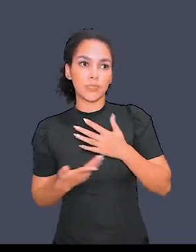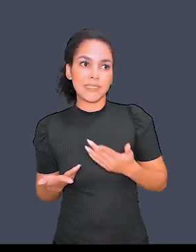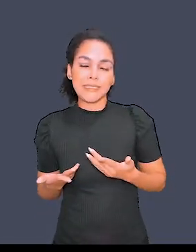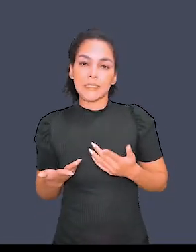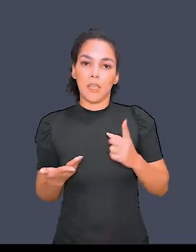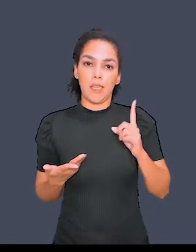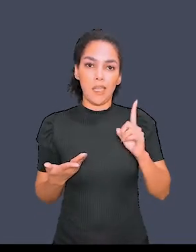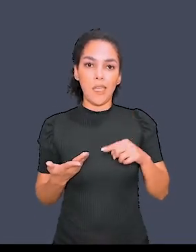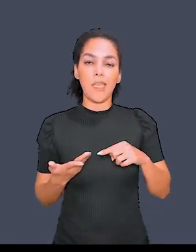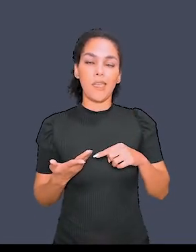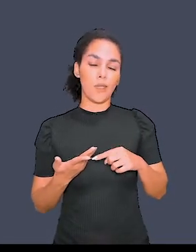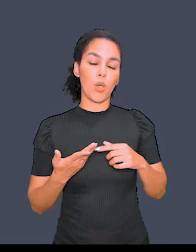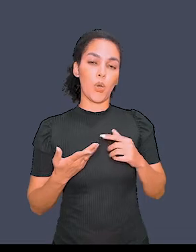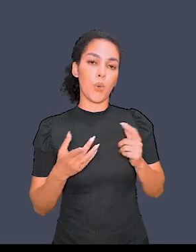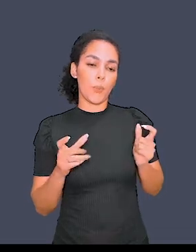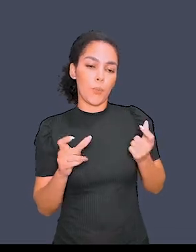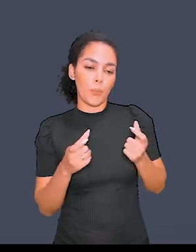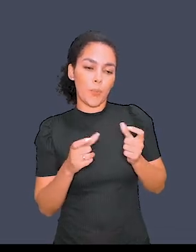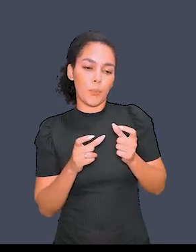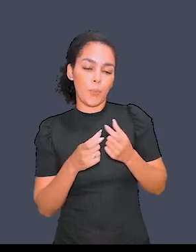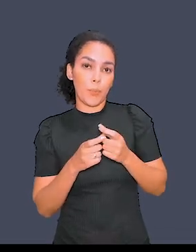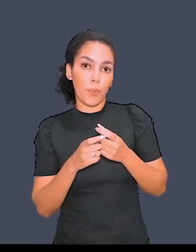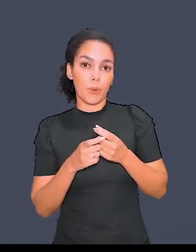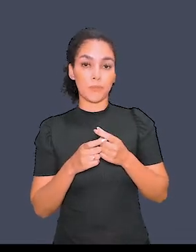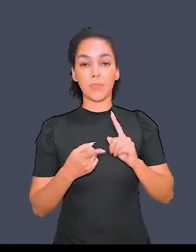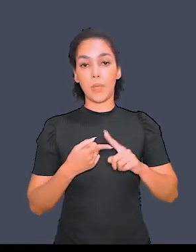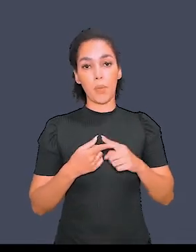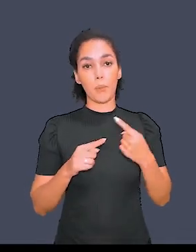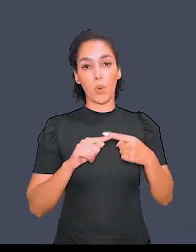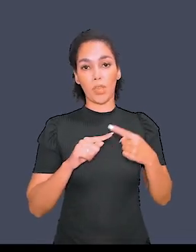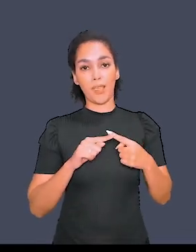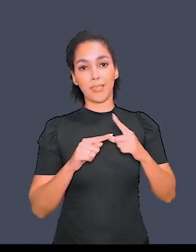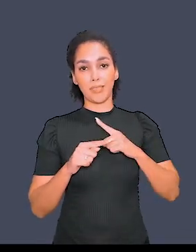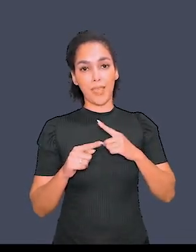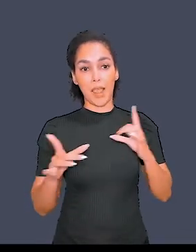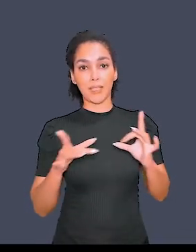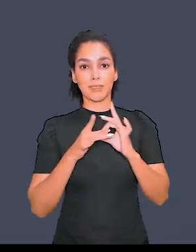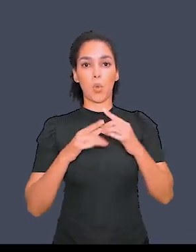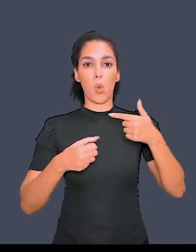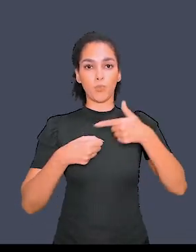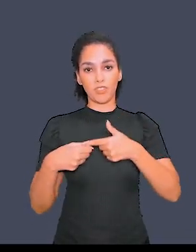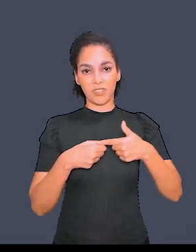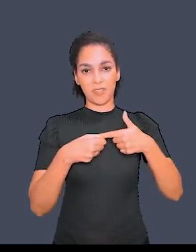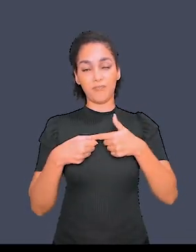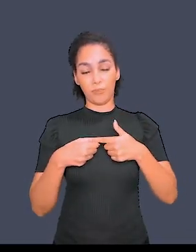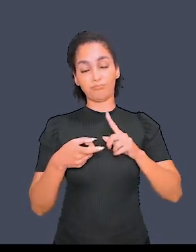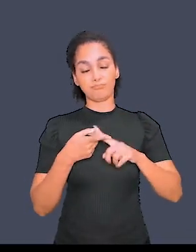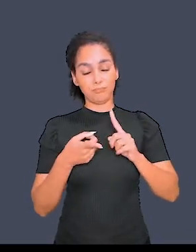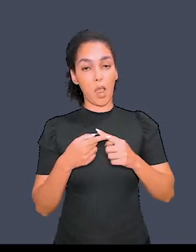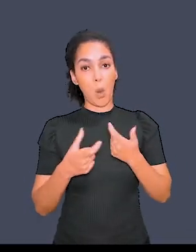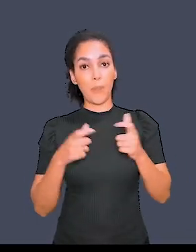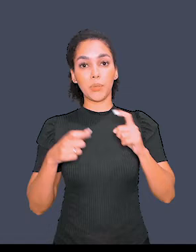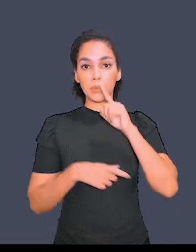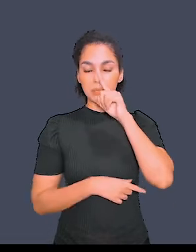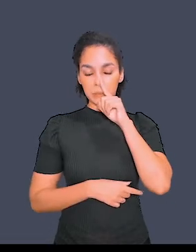mas é um setor que opera em margens baixíssimas. Também, obviamente, associado à questão dos combustíveis que eu falei anteriormente. E isso aí só aumenta ainda mais